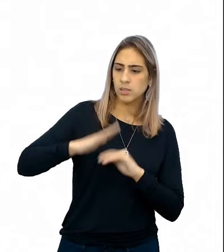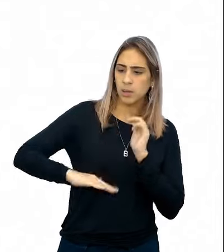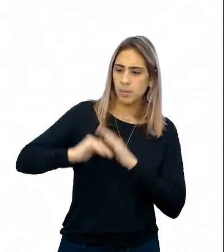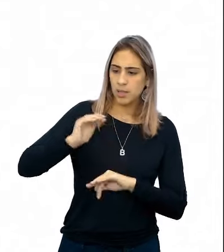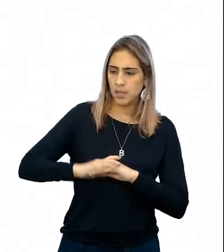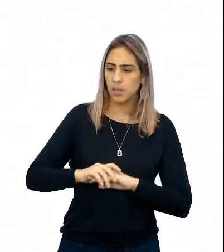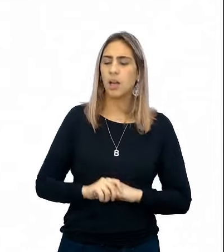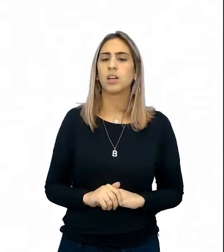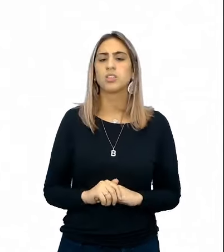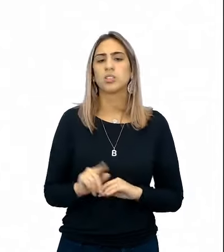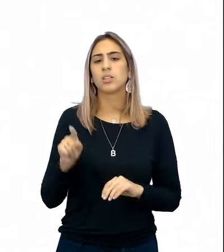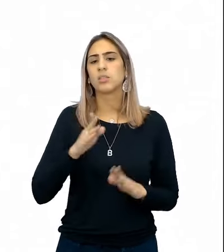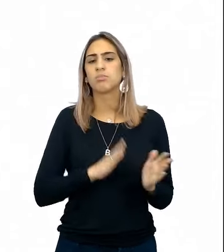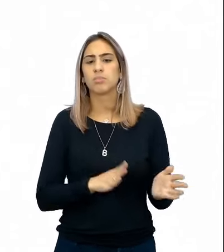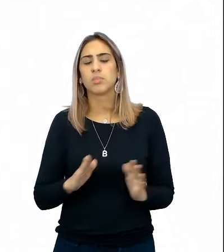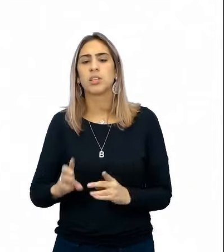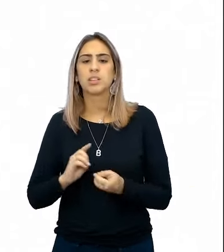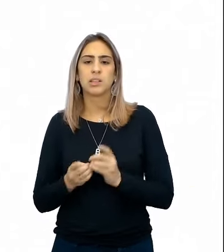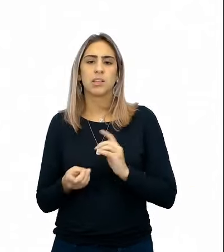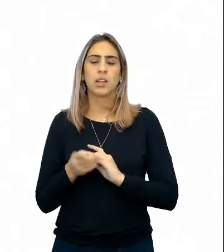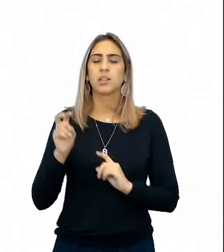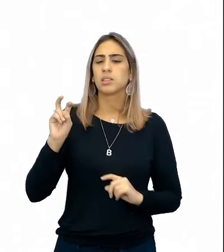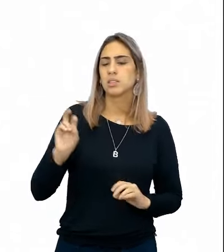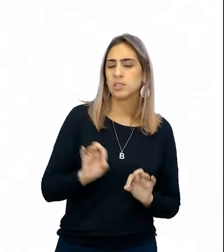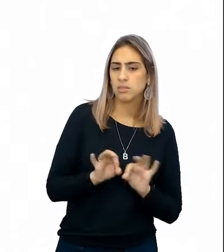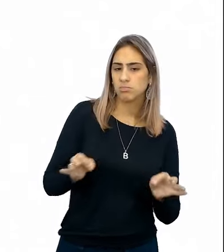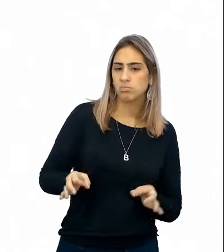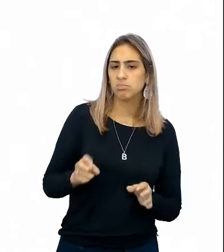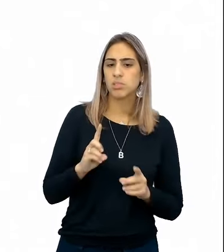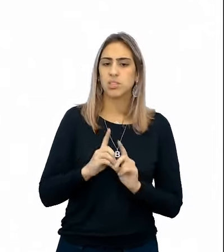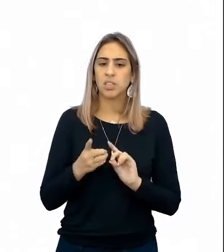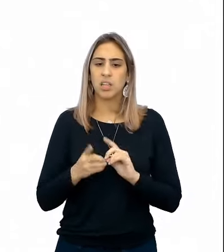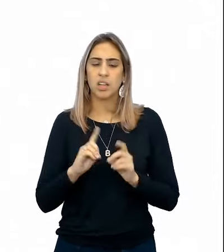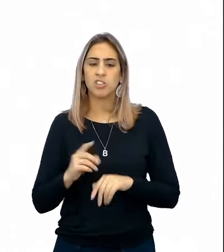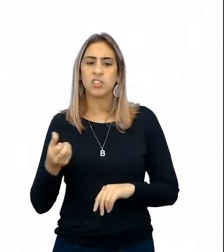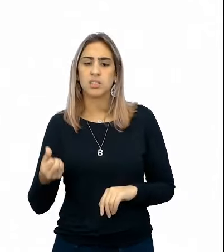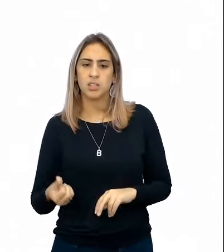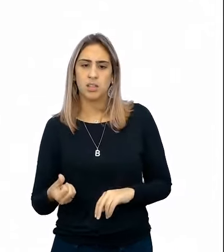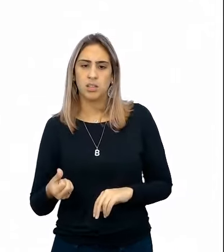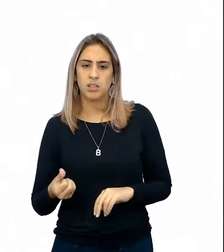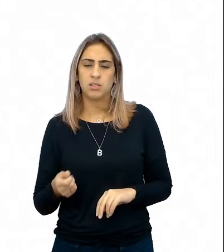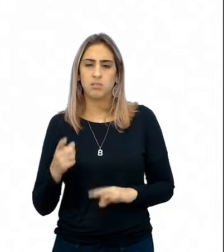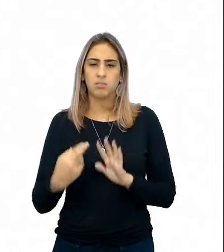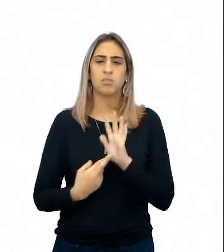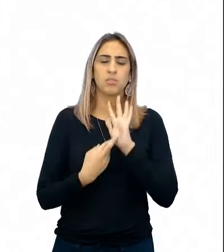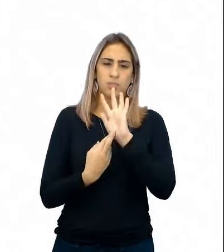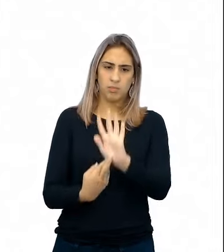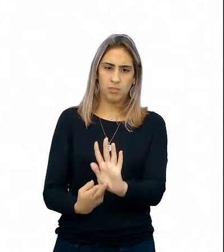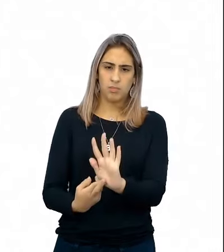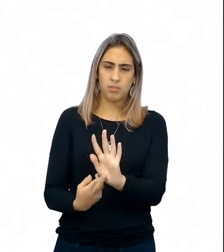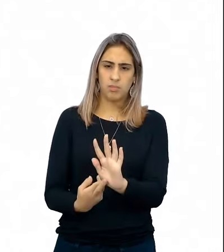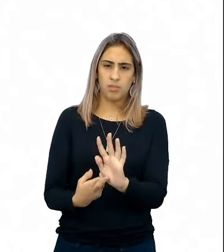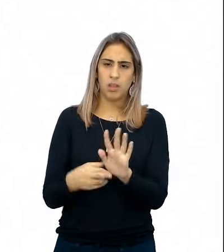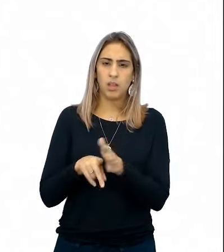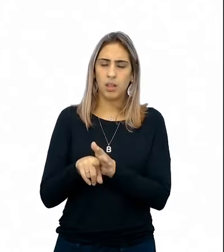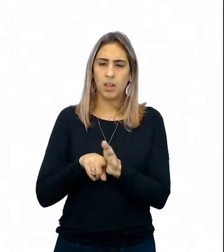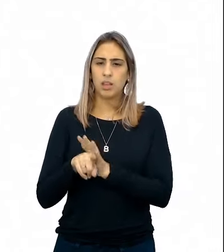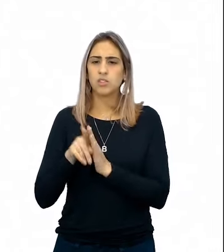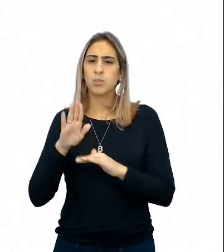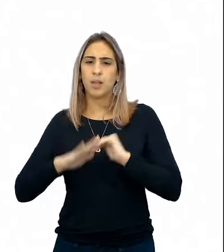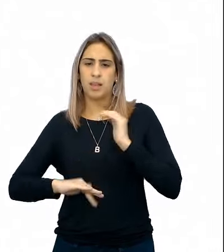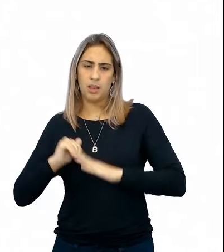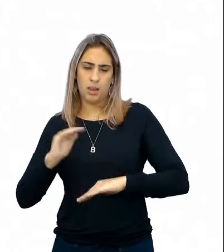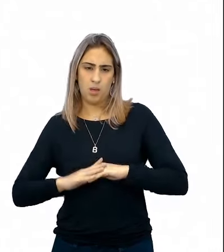habilidade na sequência didática 5 e na sequência didática 6, no que se refere à análise de